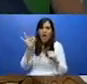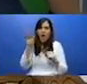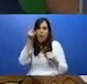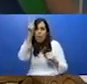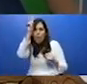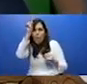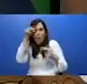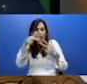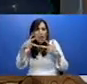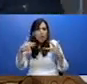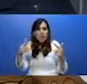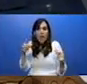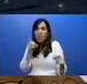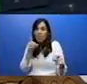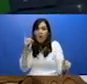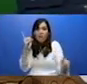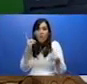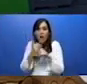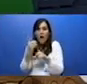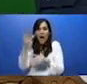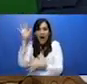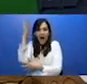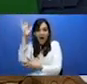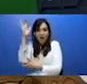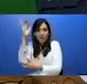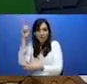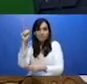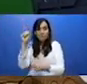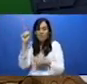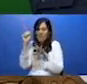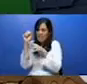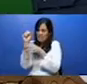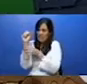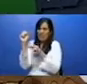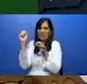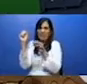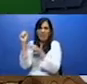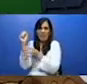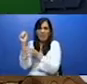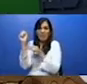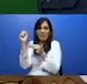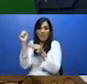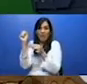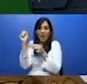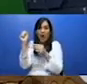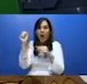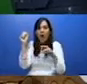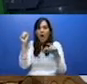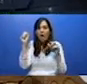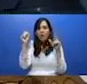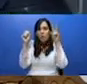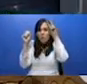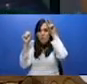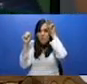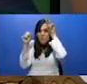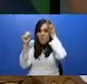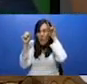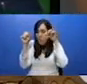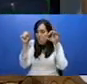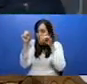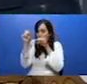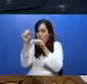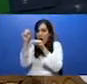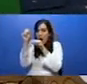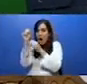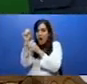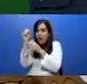essa resina é uma substância pegajosa que quando insetos ou outros pequenos animais entram em